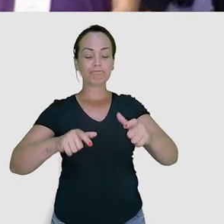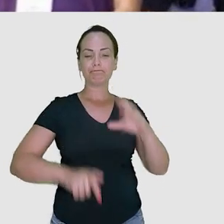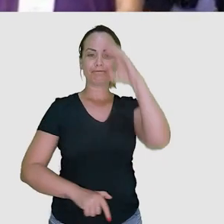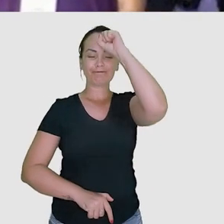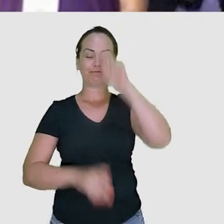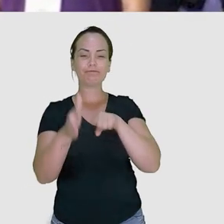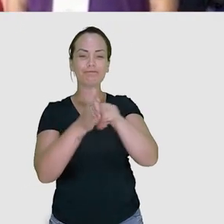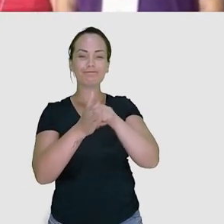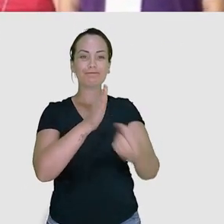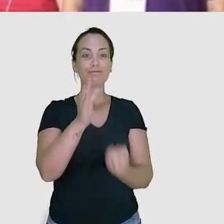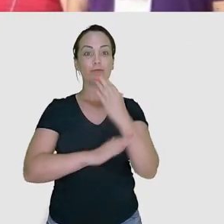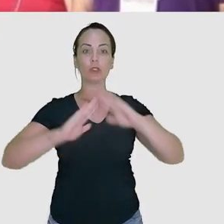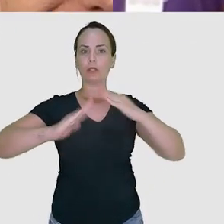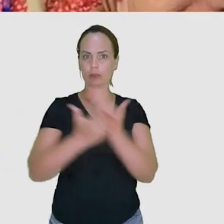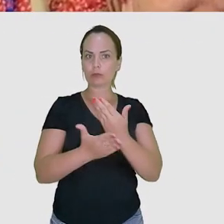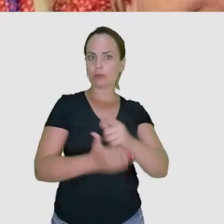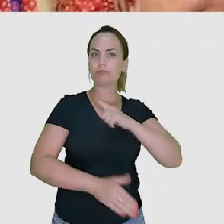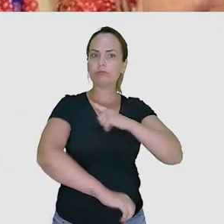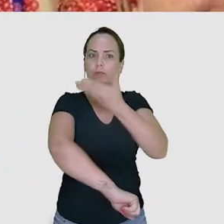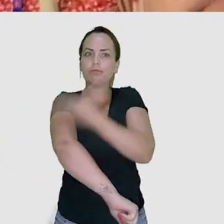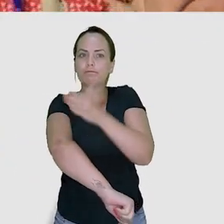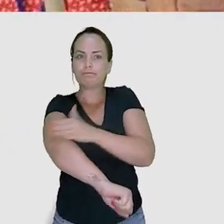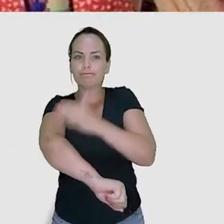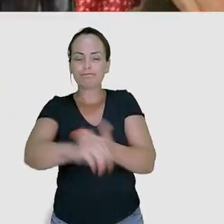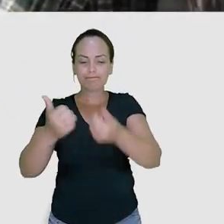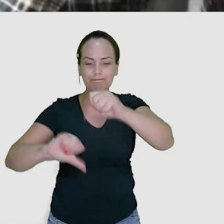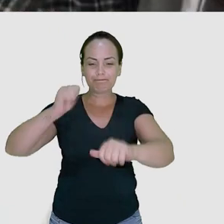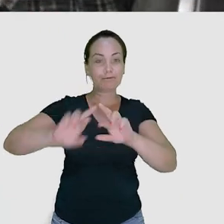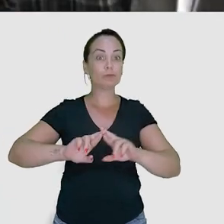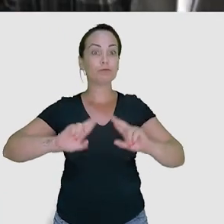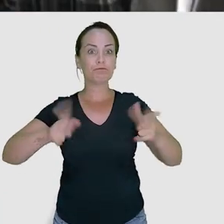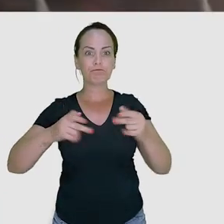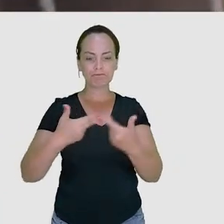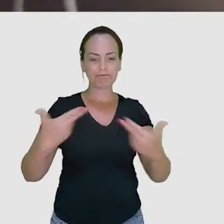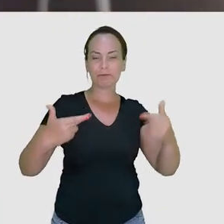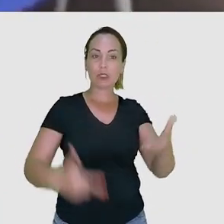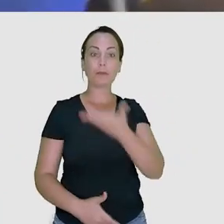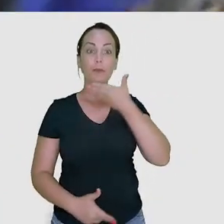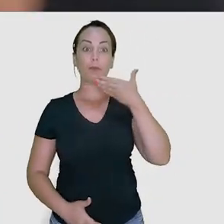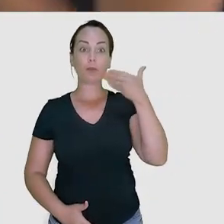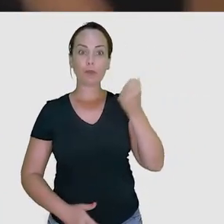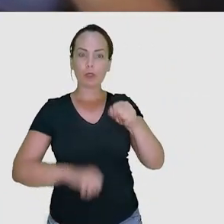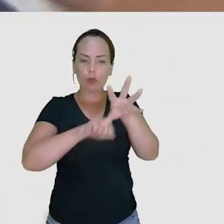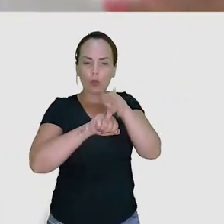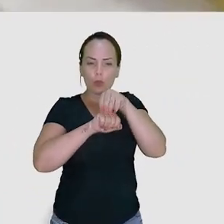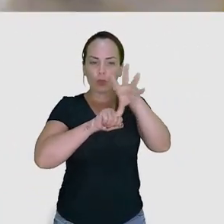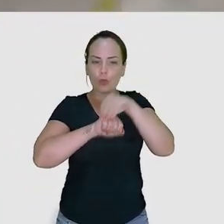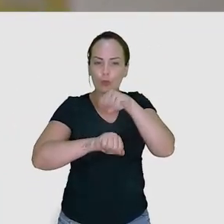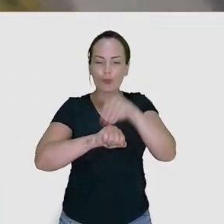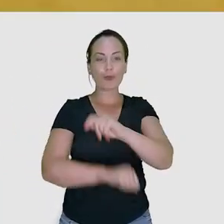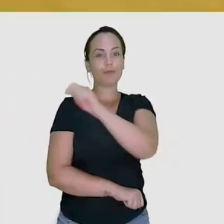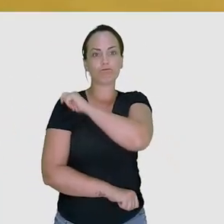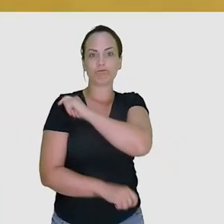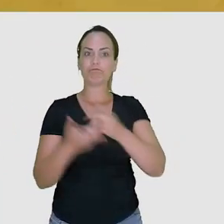atuam de forma conjunta, criando espaços para aprender, questionar e criar. A escola oferece aulas práticas em laboratório e diversas atividades